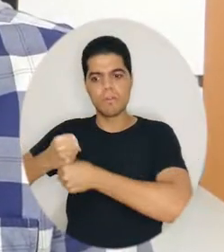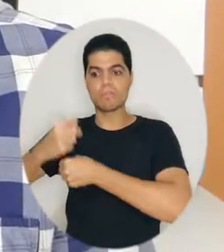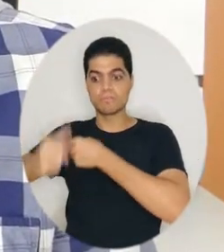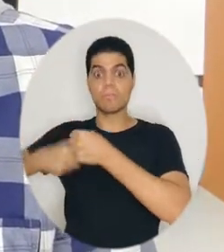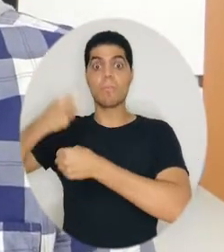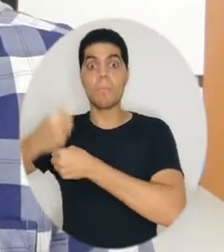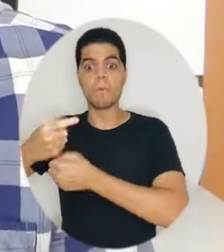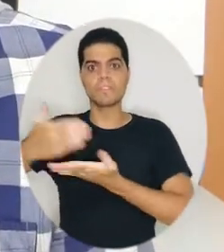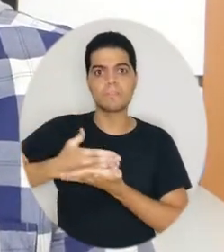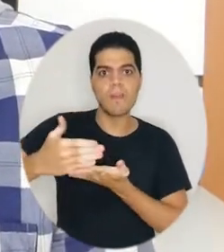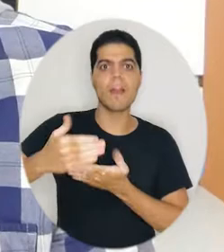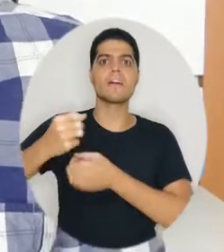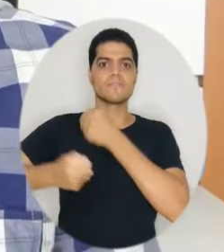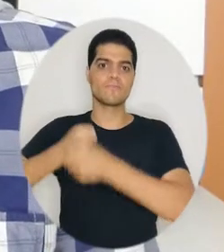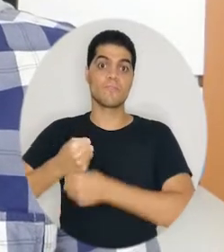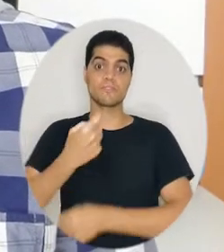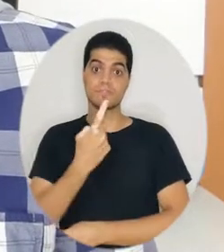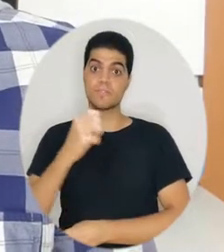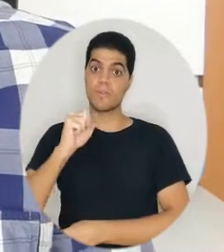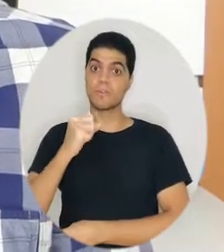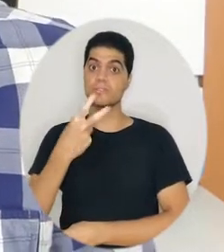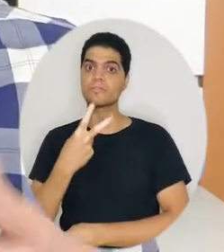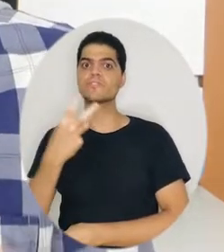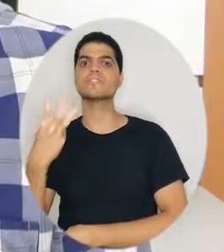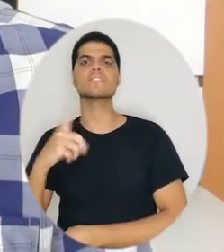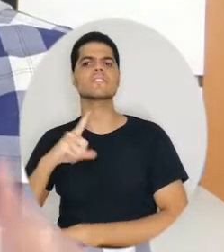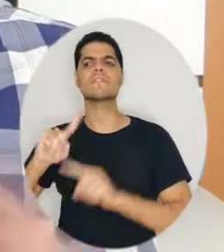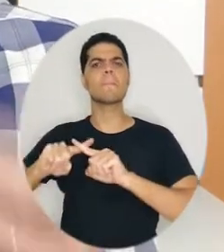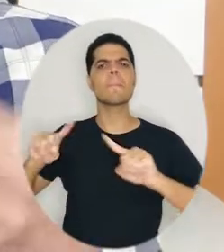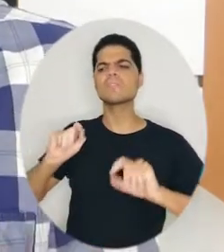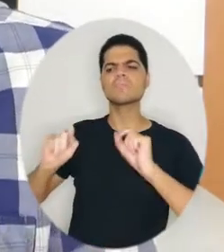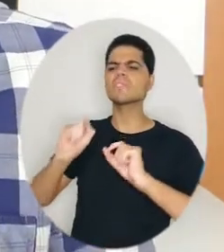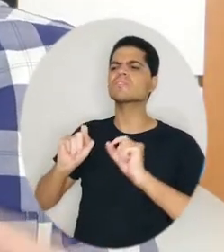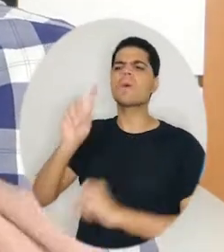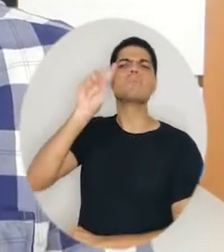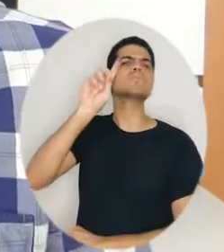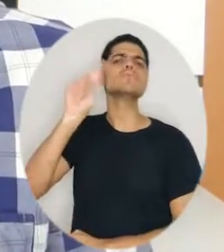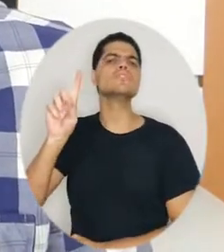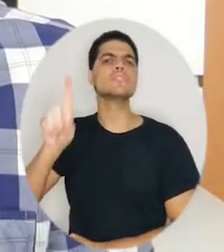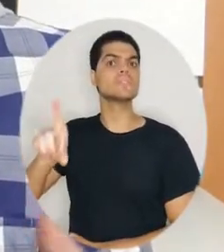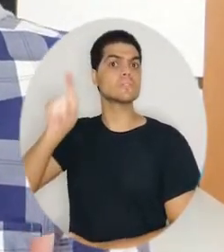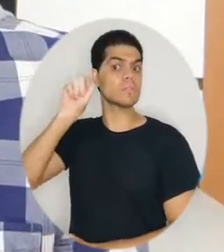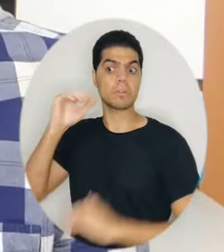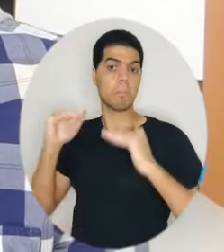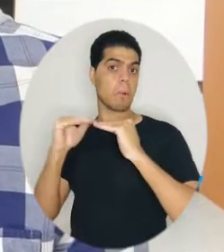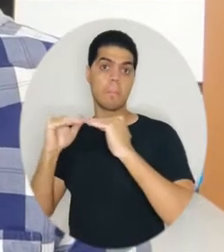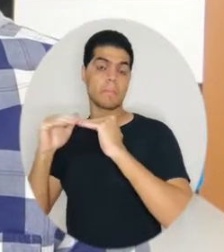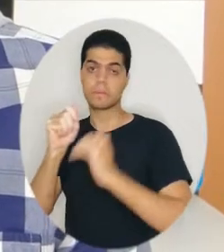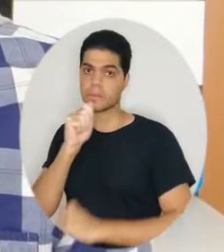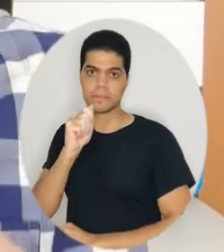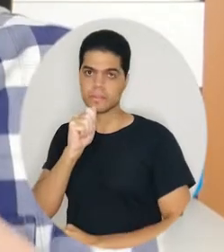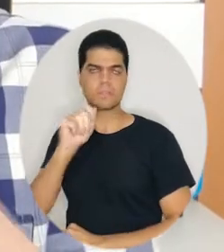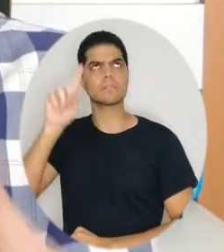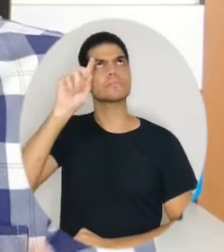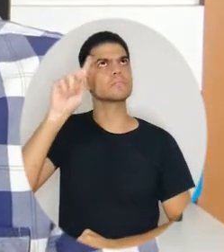oficialmente proclamado em 1823 só que inicialmente não havia consenso sobre qual data seria comemorada então nós